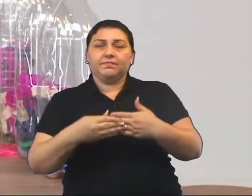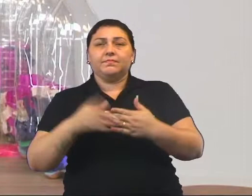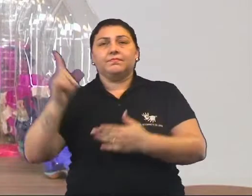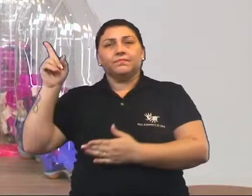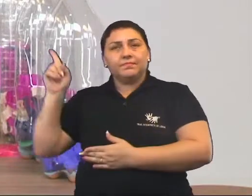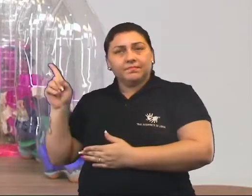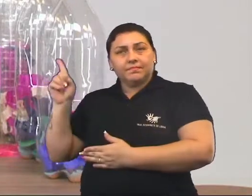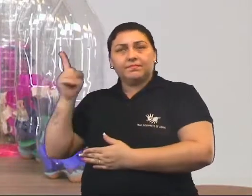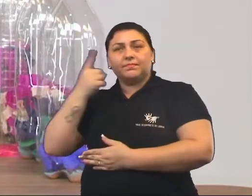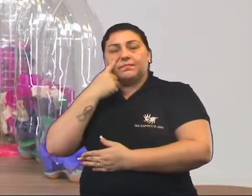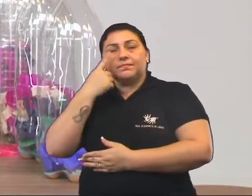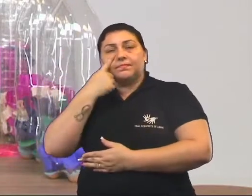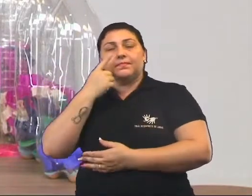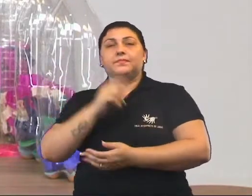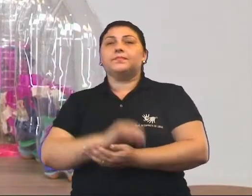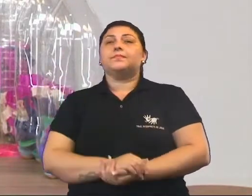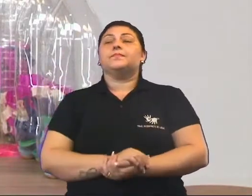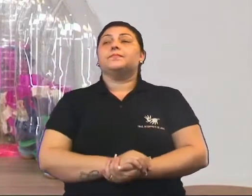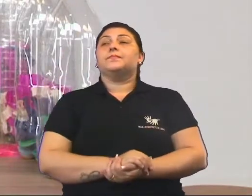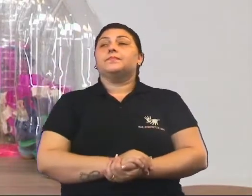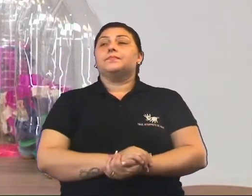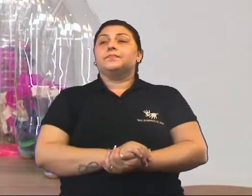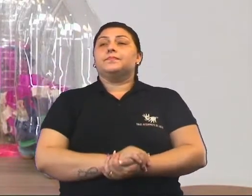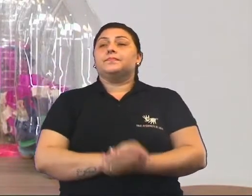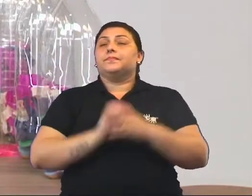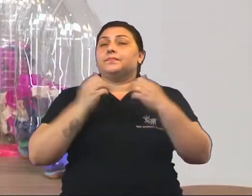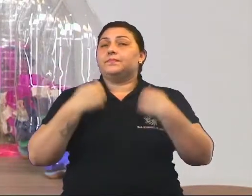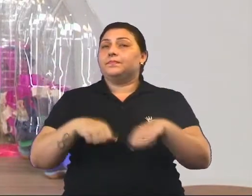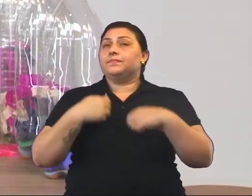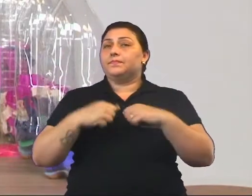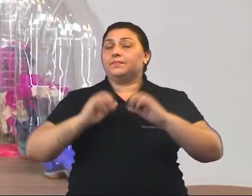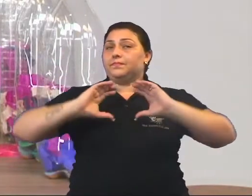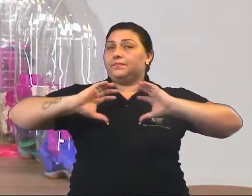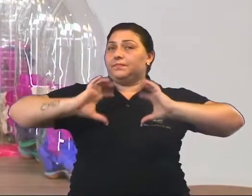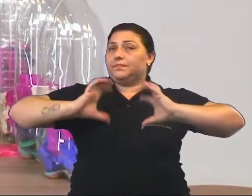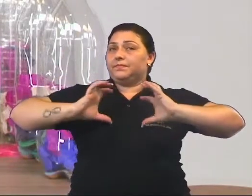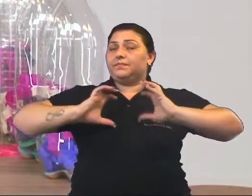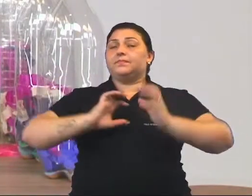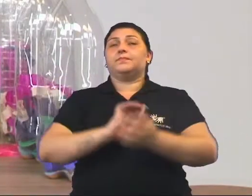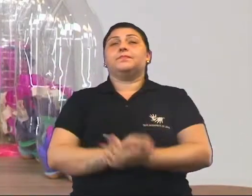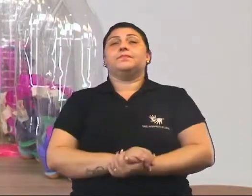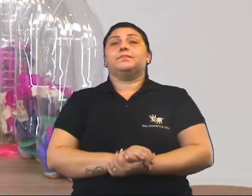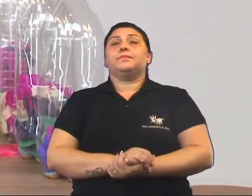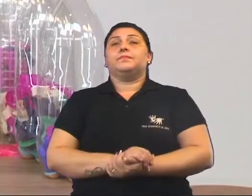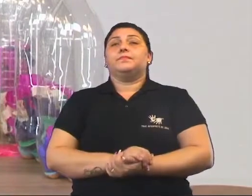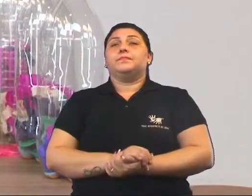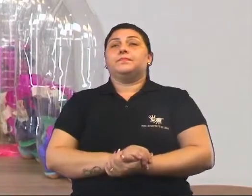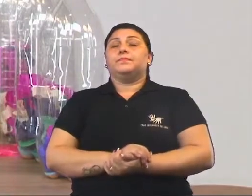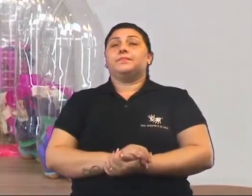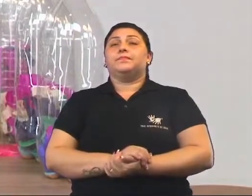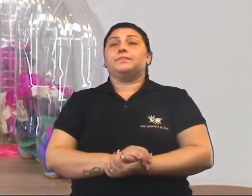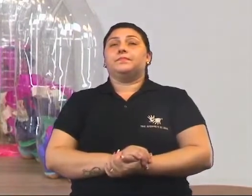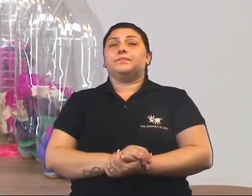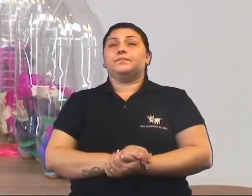boliche. Vamos observar? Para o boliche é necessário uma bola e